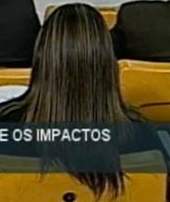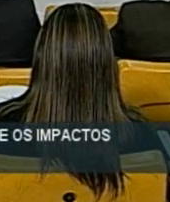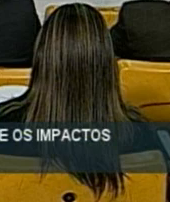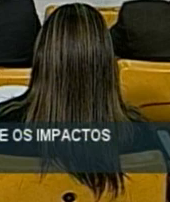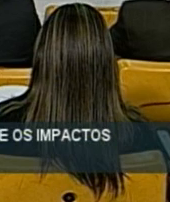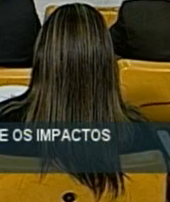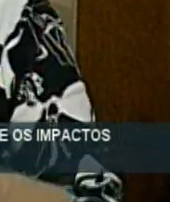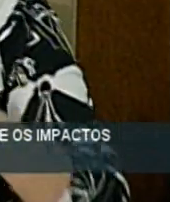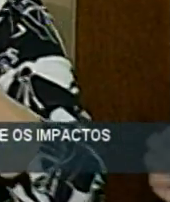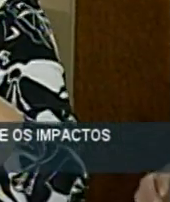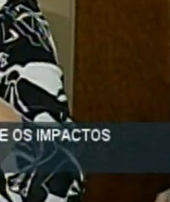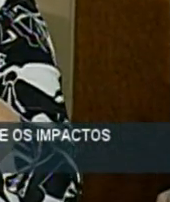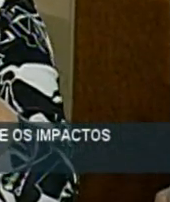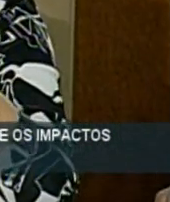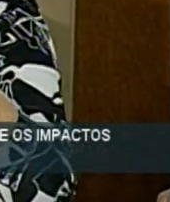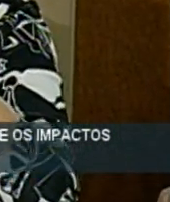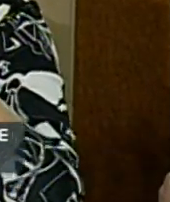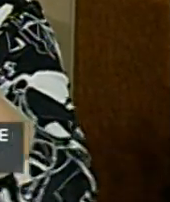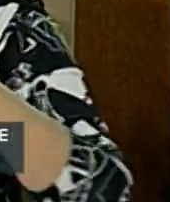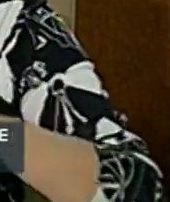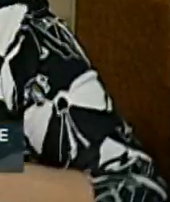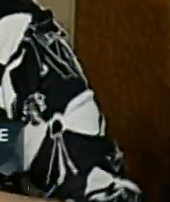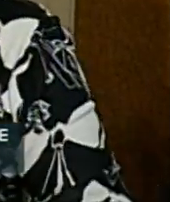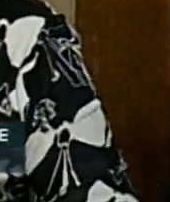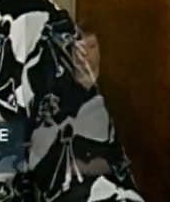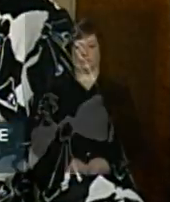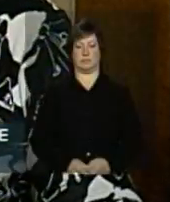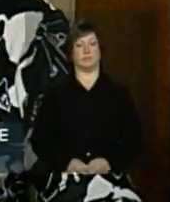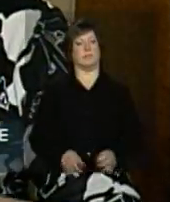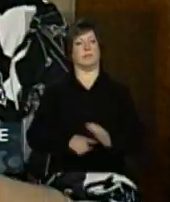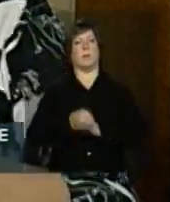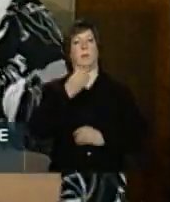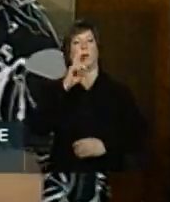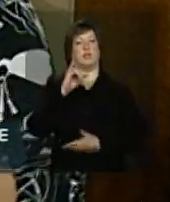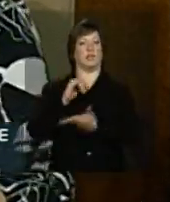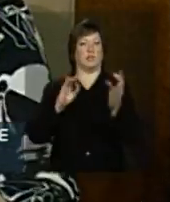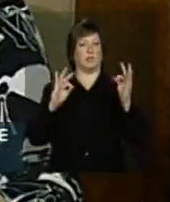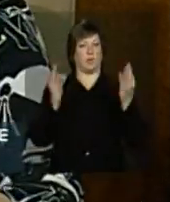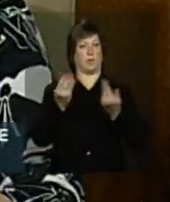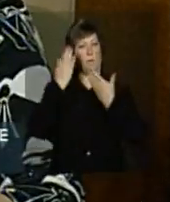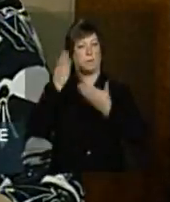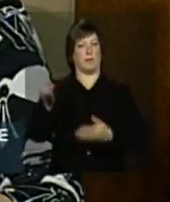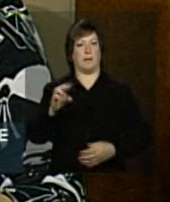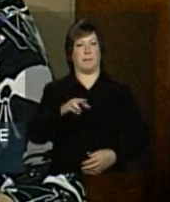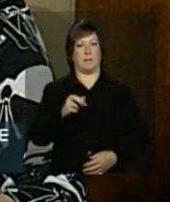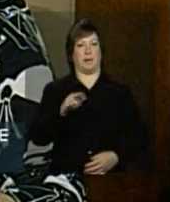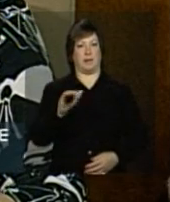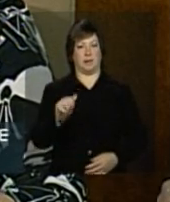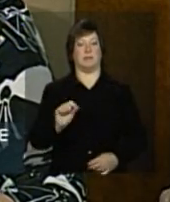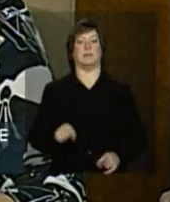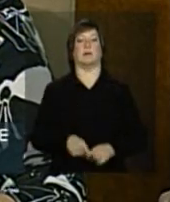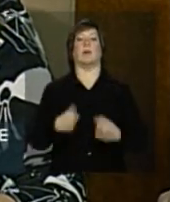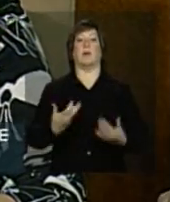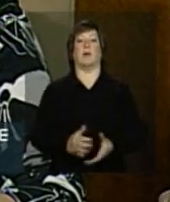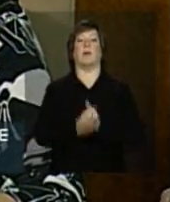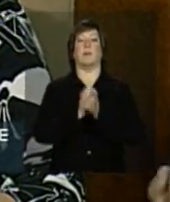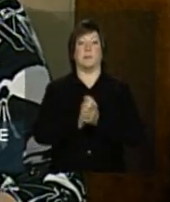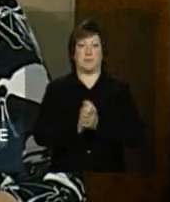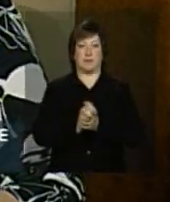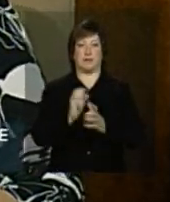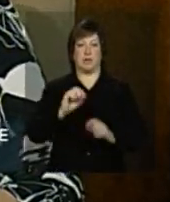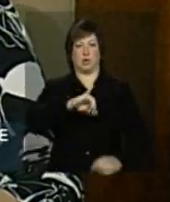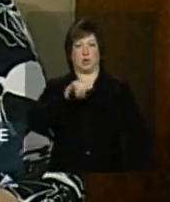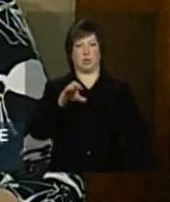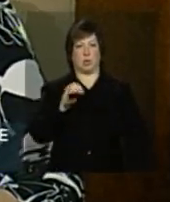sua presença obrigado Maria Emília Bom dia a todos queria cumprimentar a